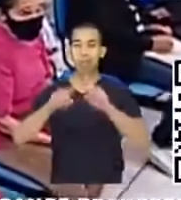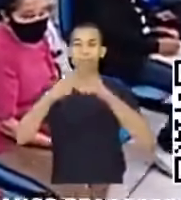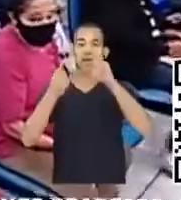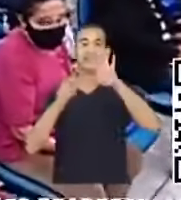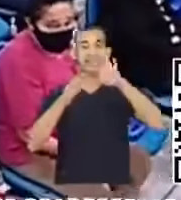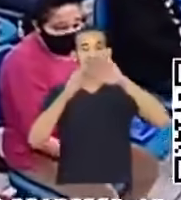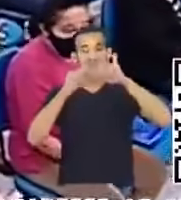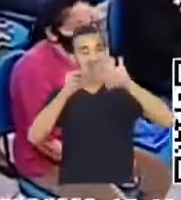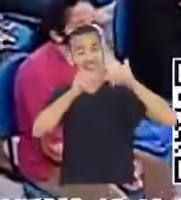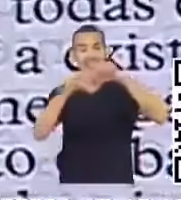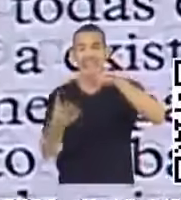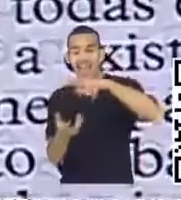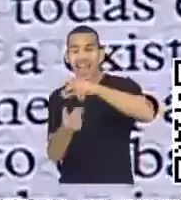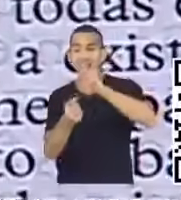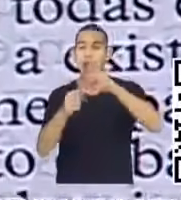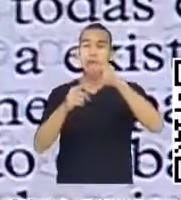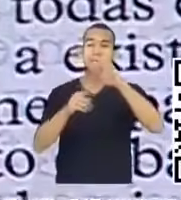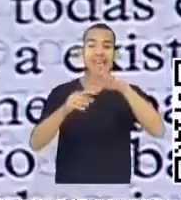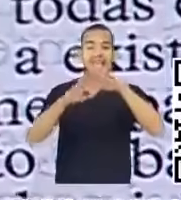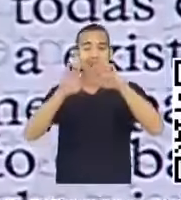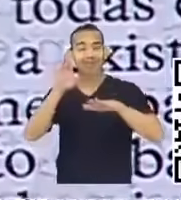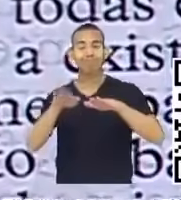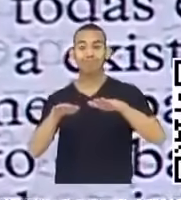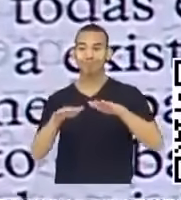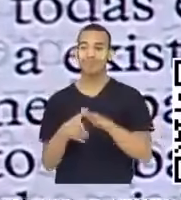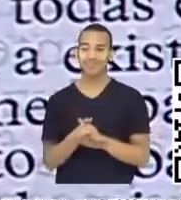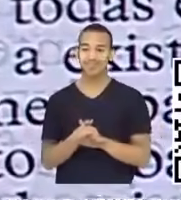inteira até a Estrada dos pés dele